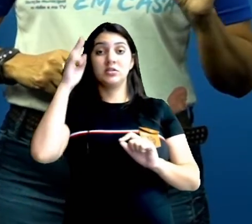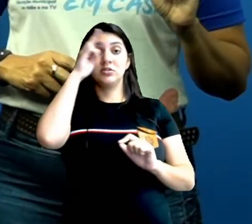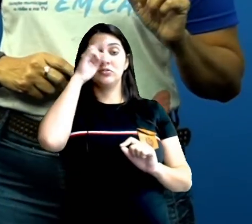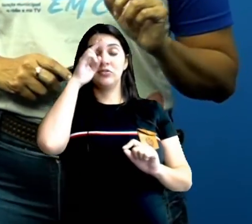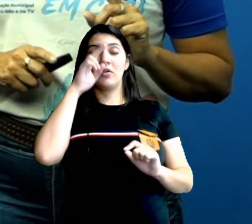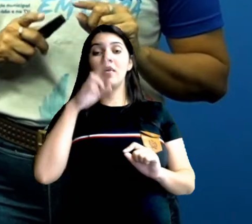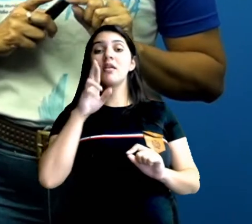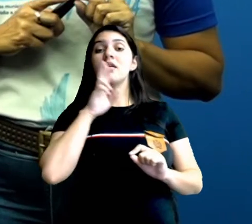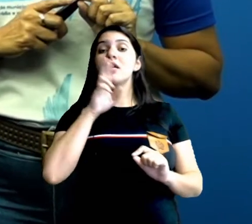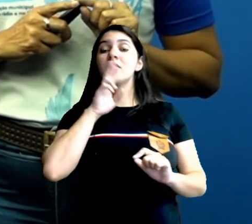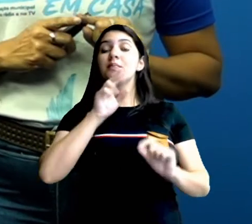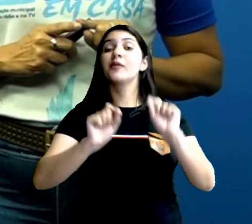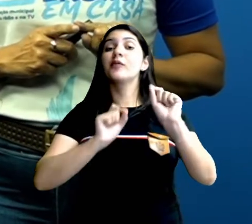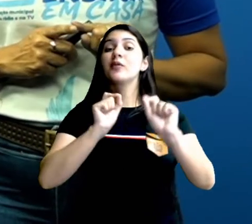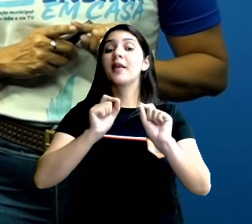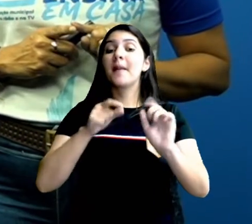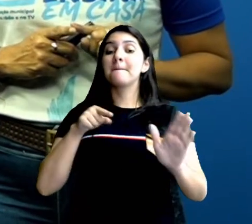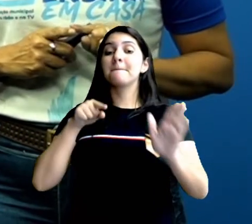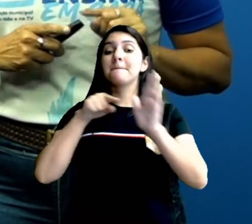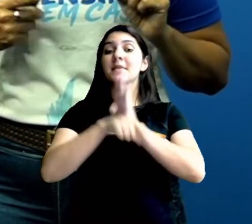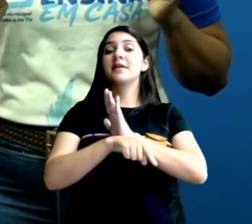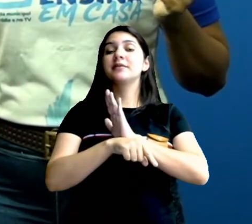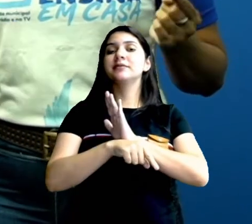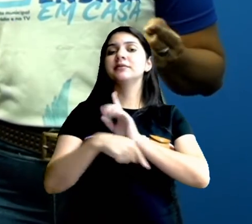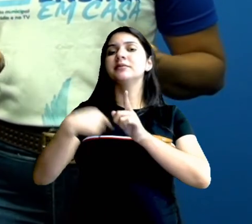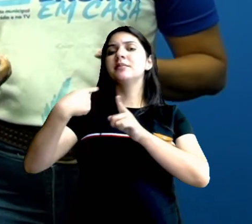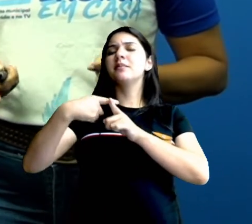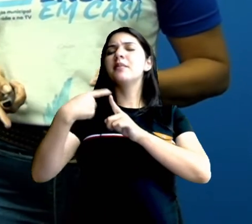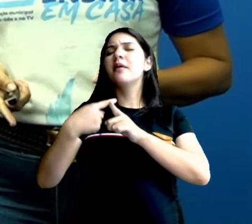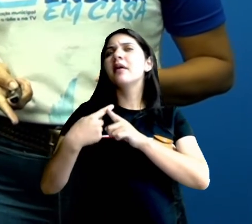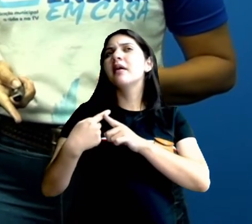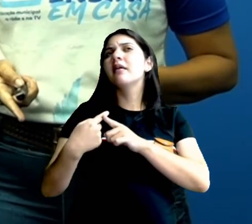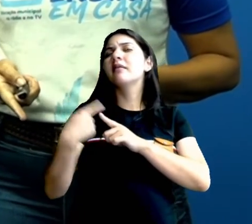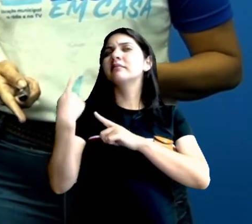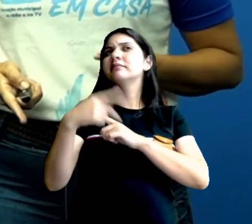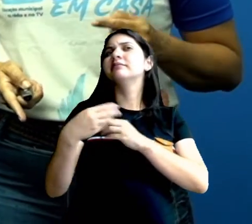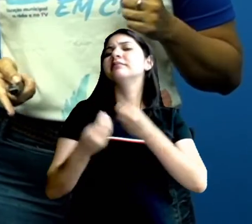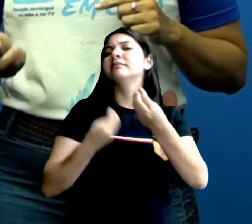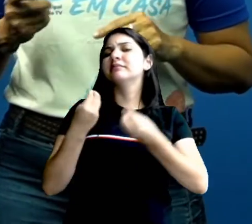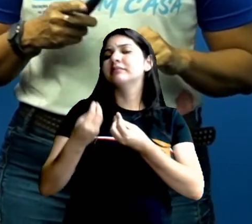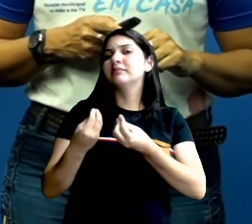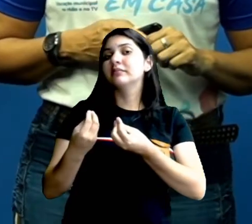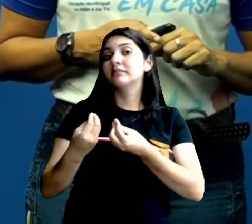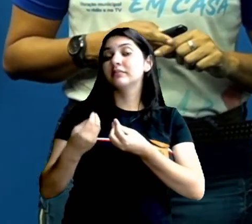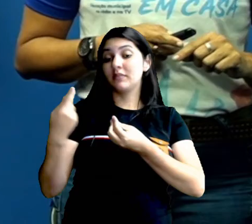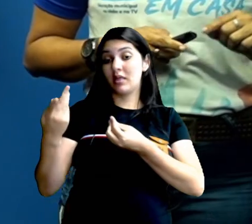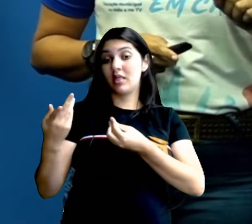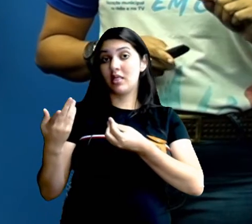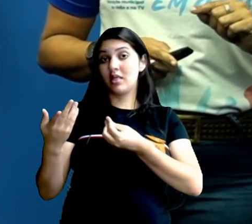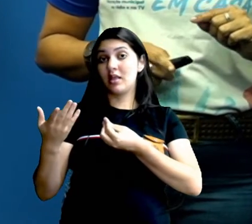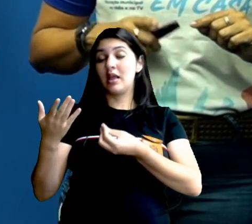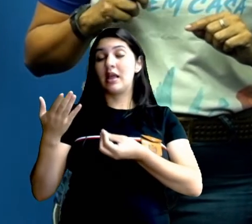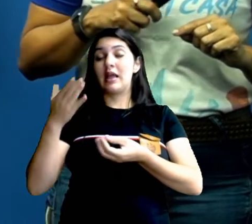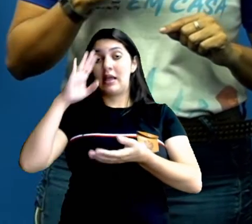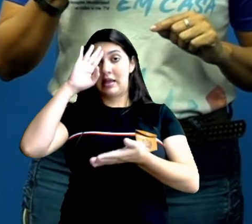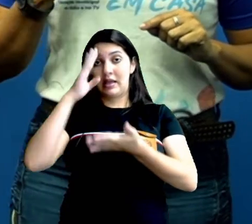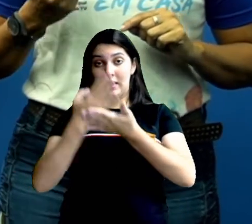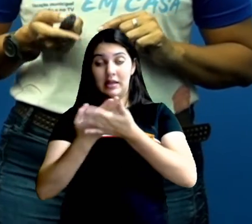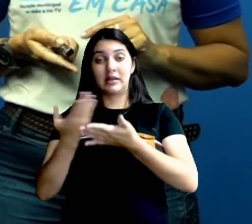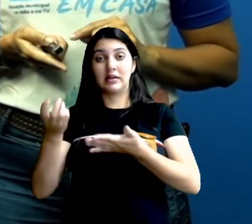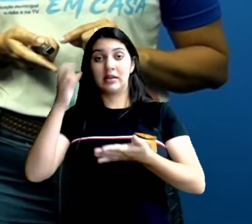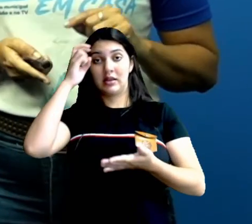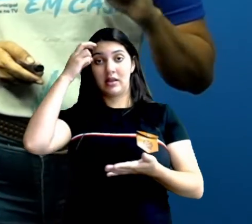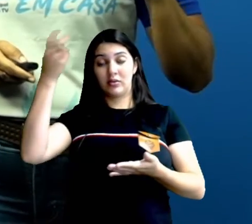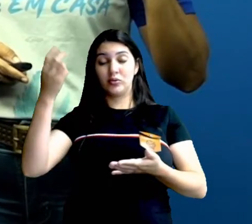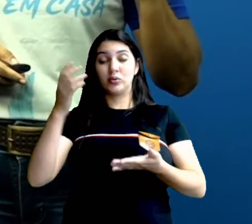busca responder a pergunta: por que que isto é assim? Com base na crença e na cultura de